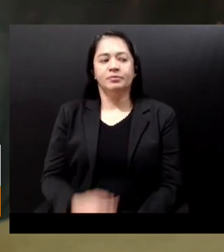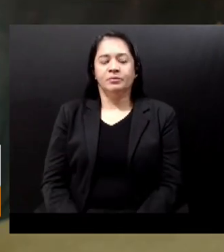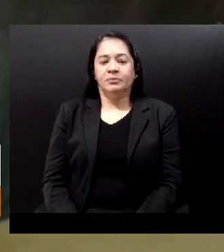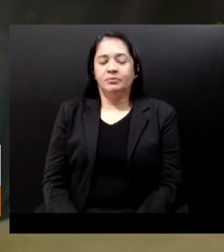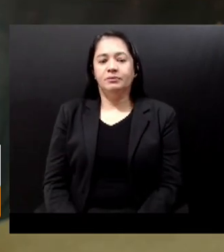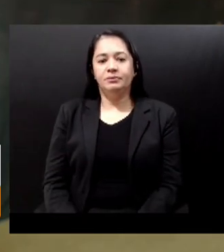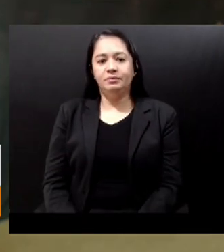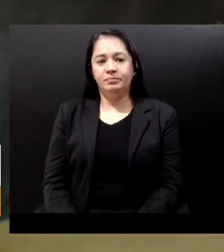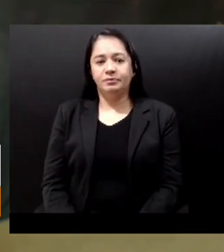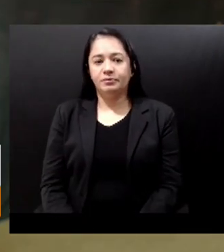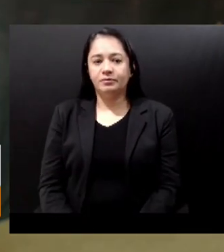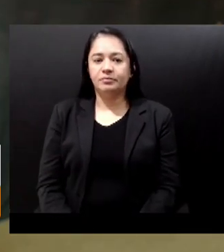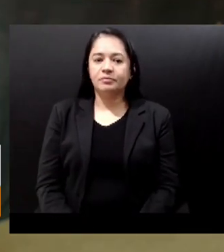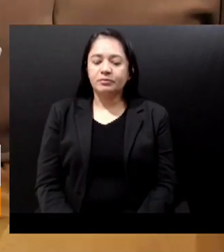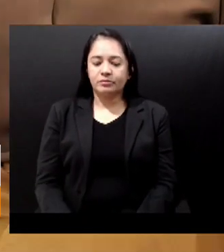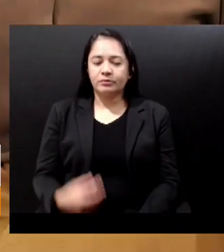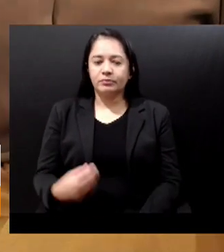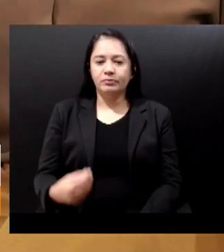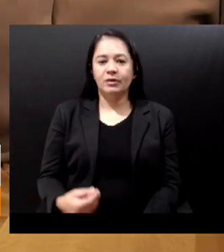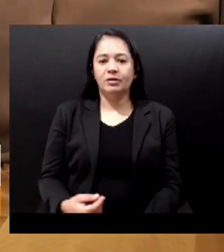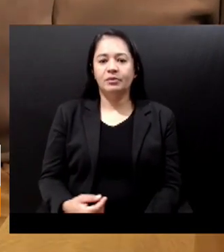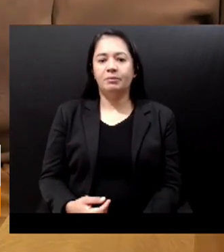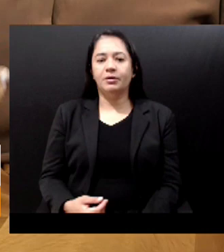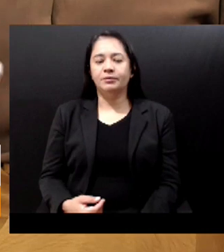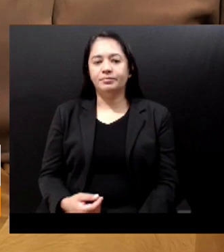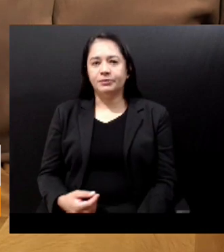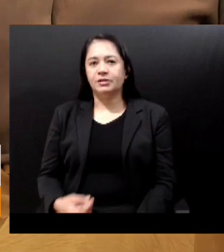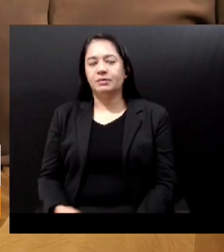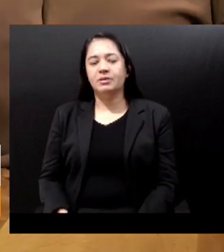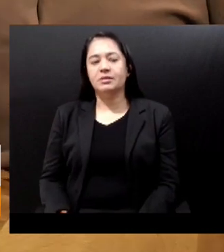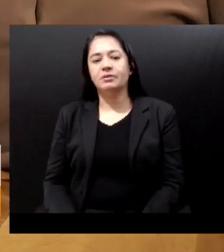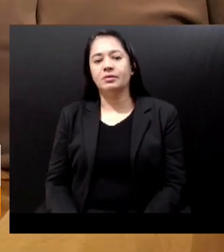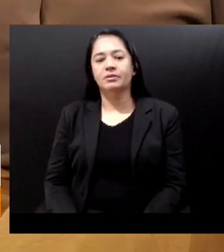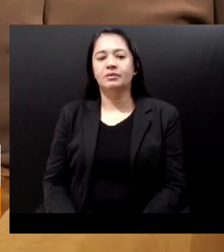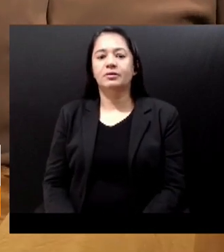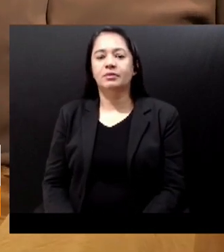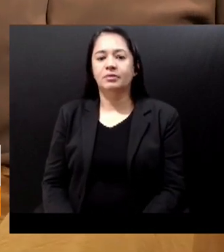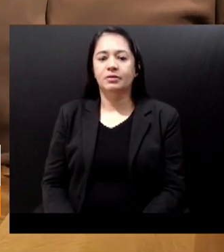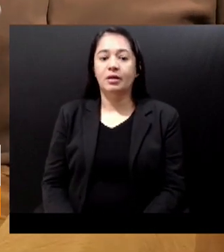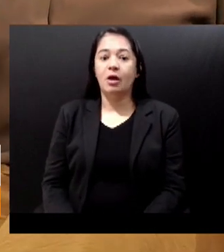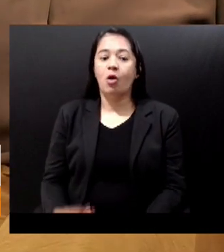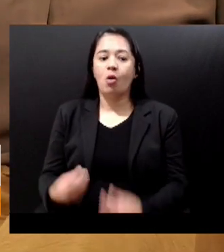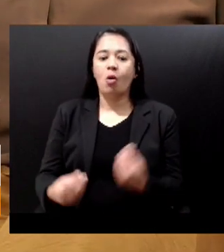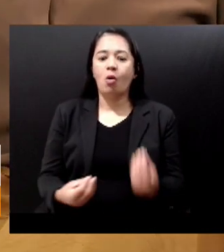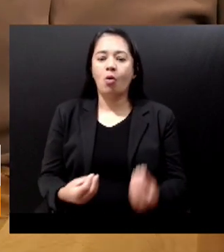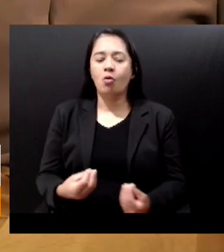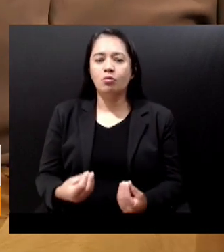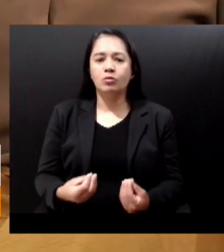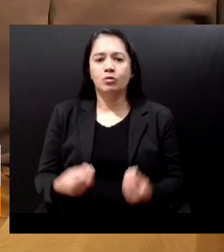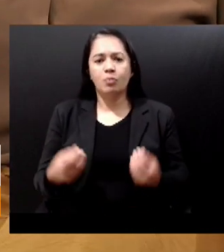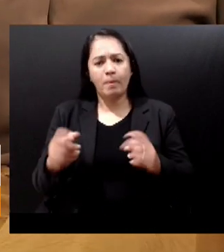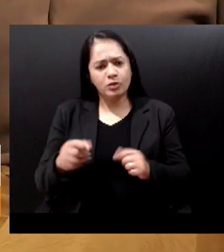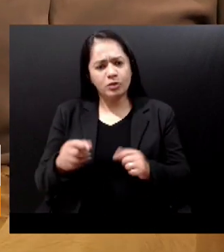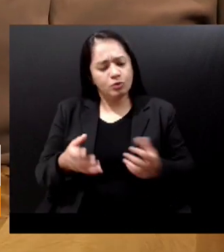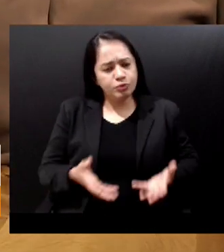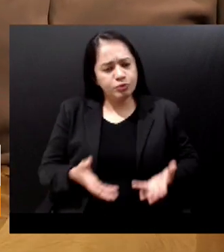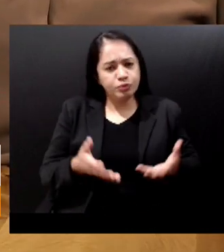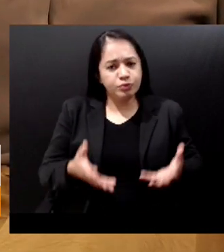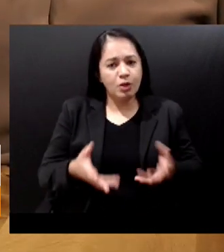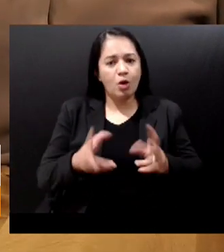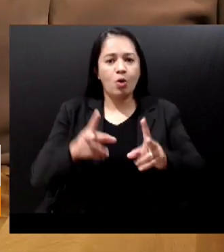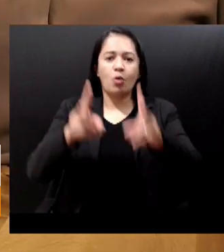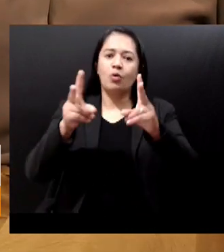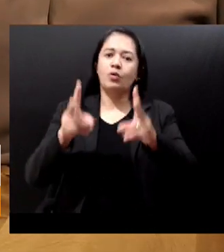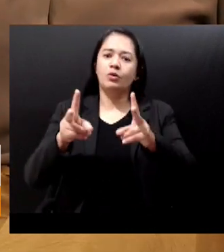por que que essa motivação ela é tão instável e não pode ser o único combustível para a gente manter hábitos a